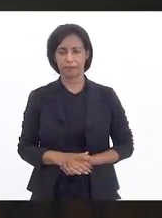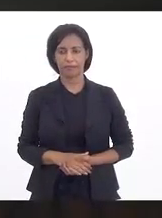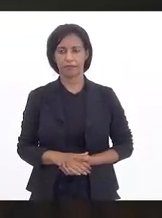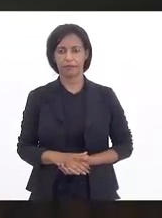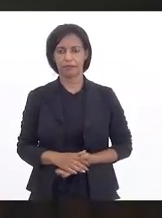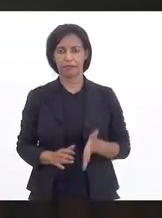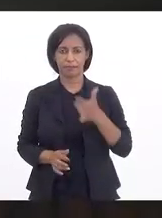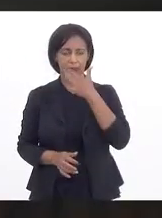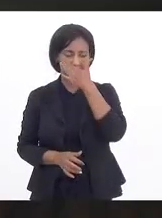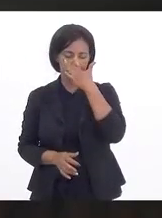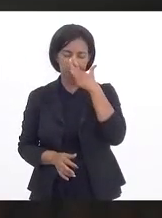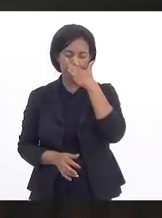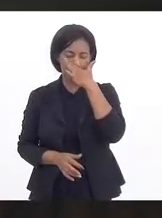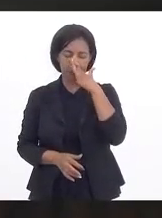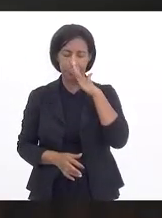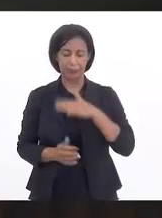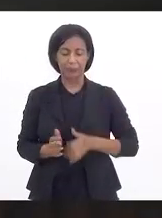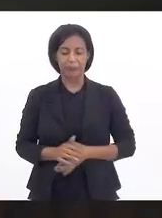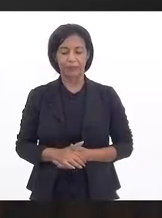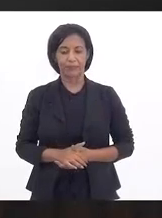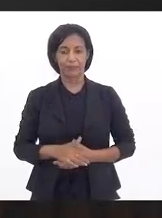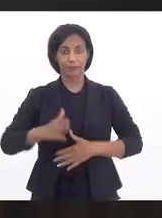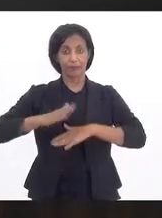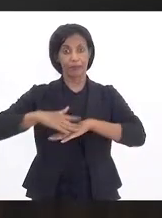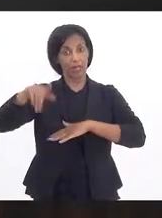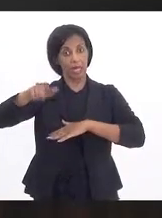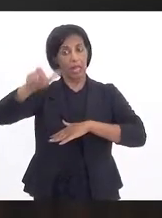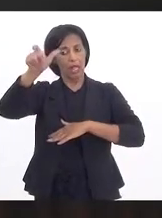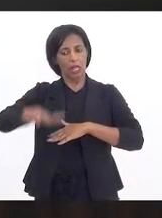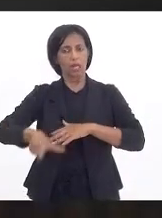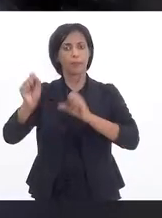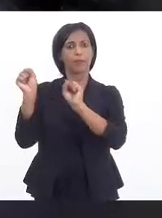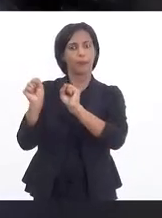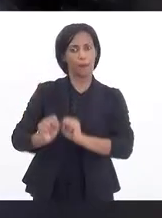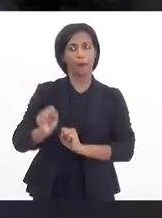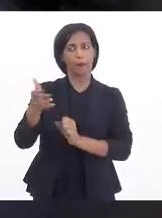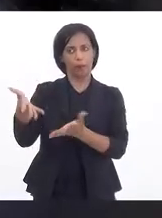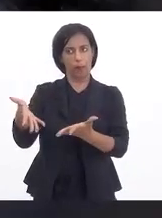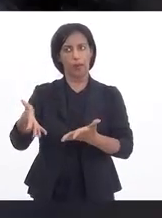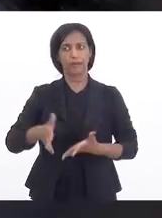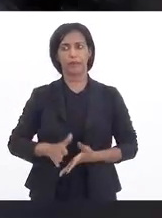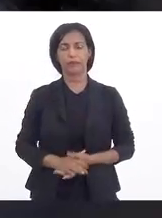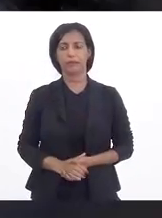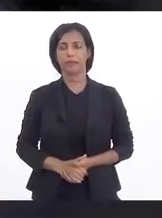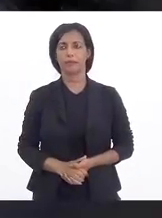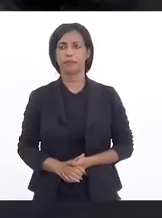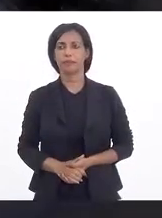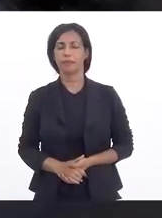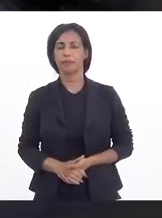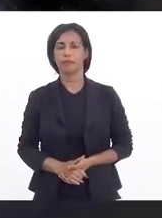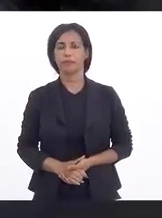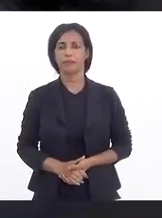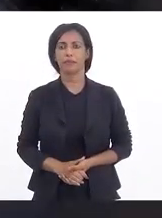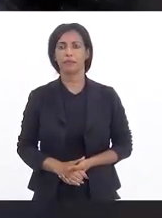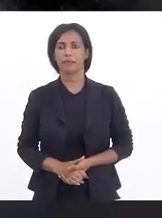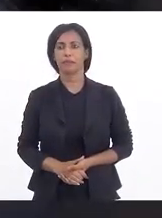seco para que ele possa G1 e